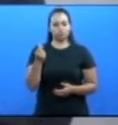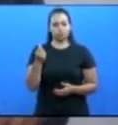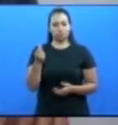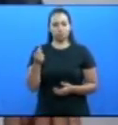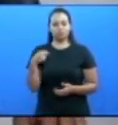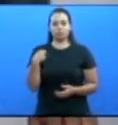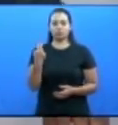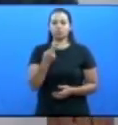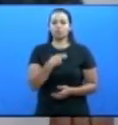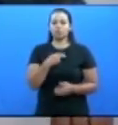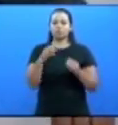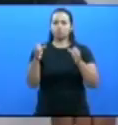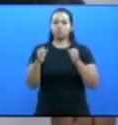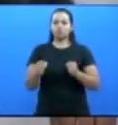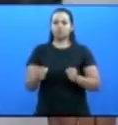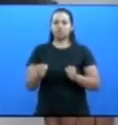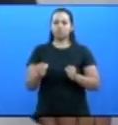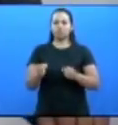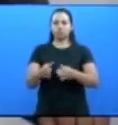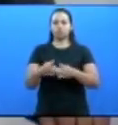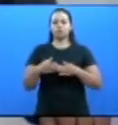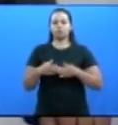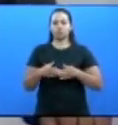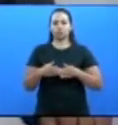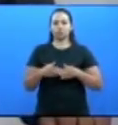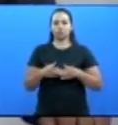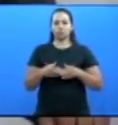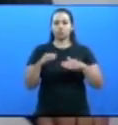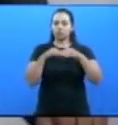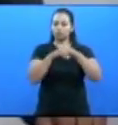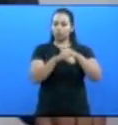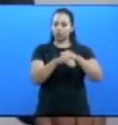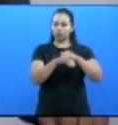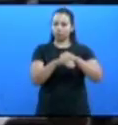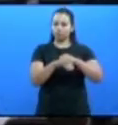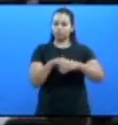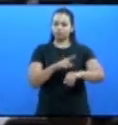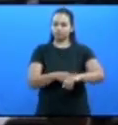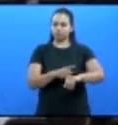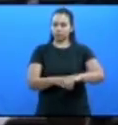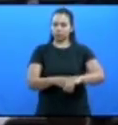fazer as emendas e fazer parte da nossa gestão. E reservo meu tempo, se necessário for.